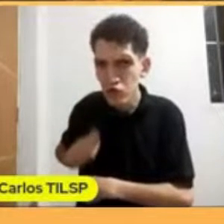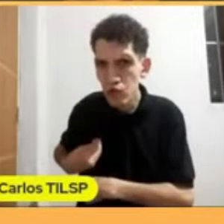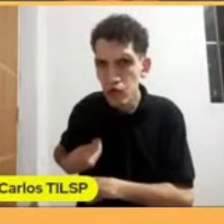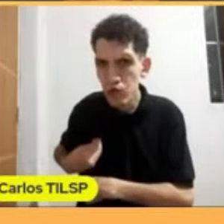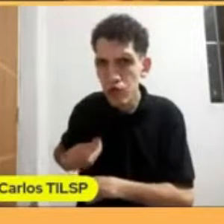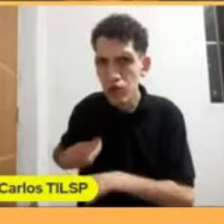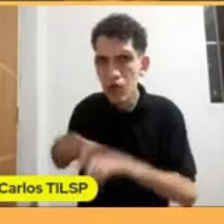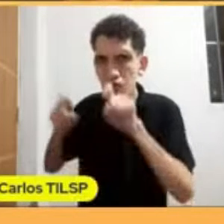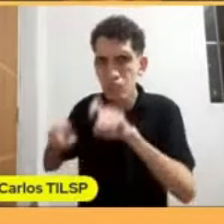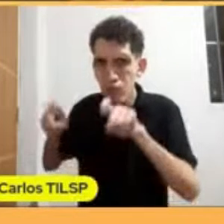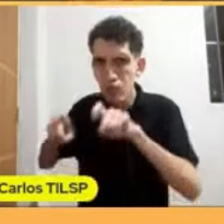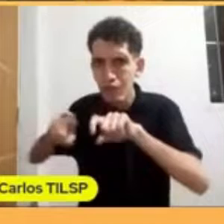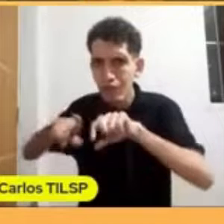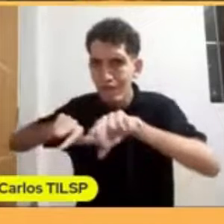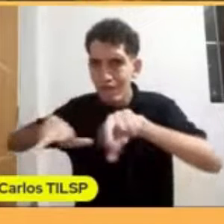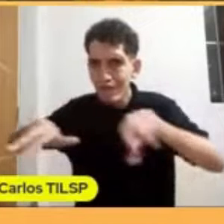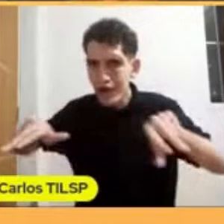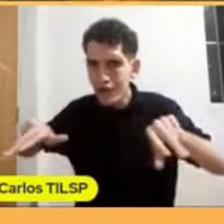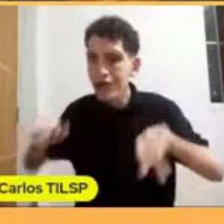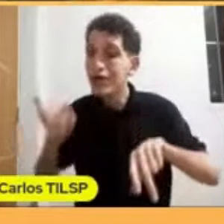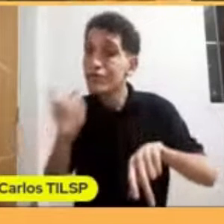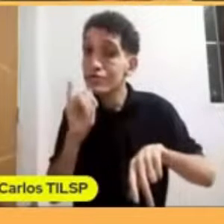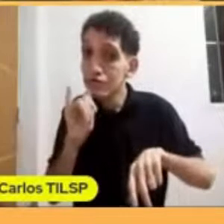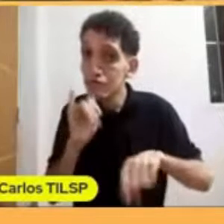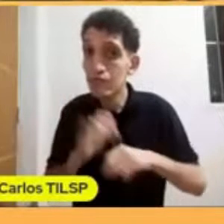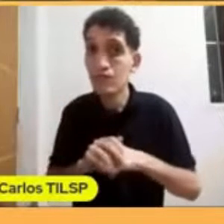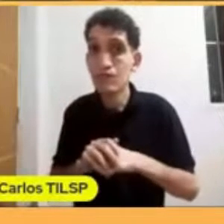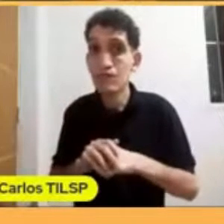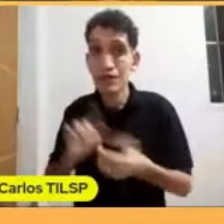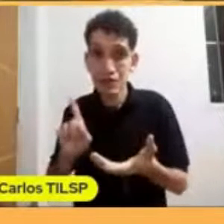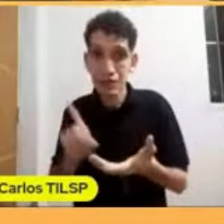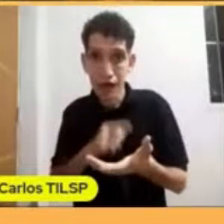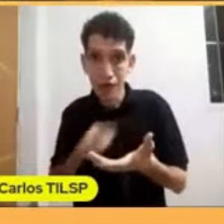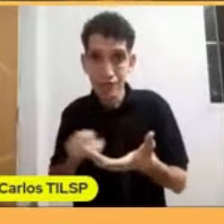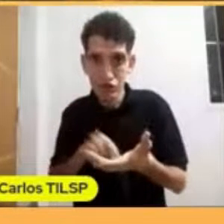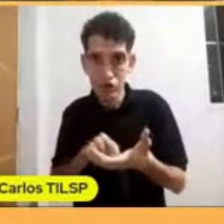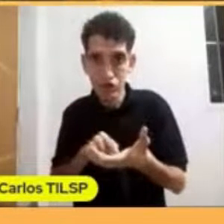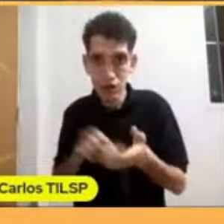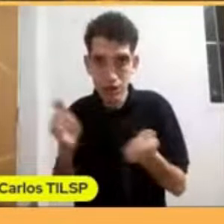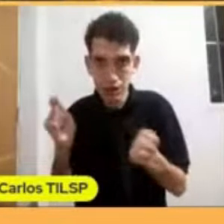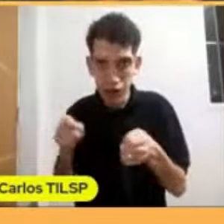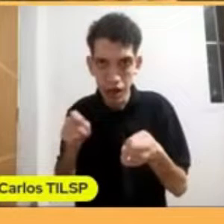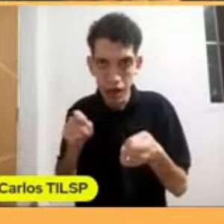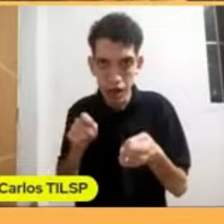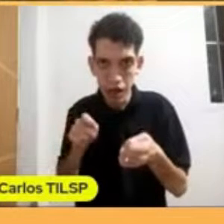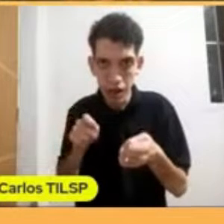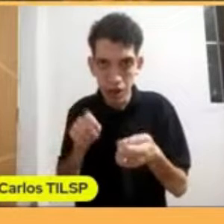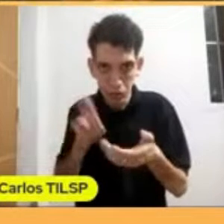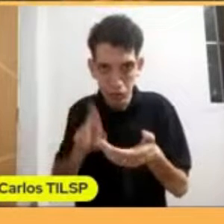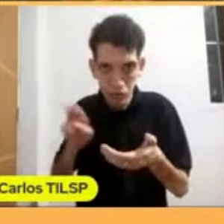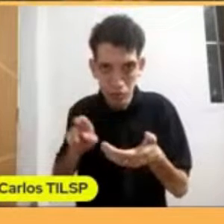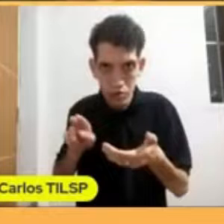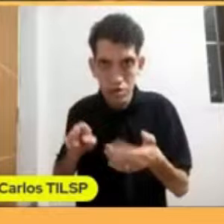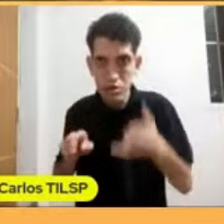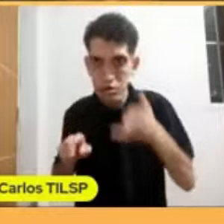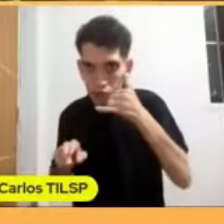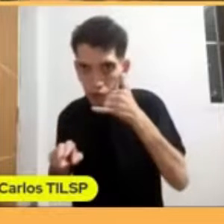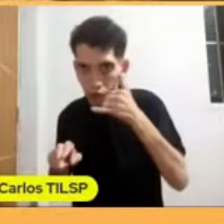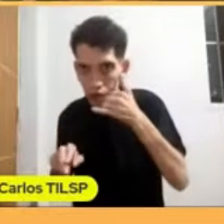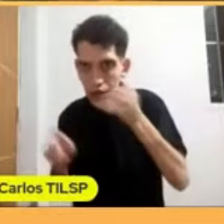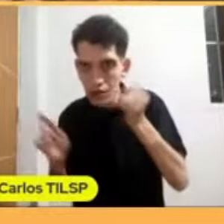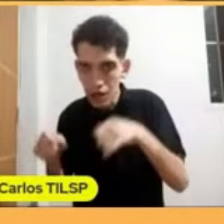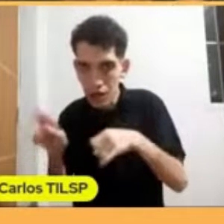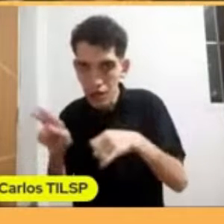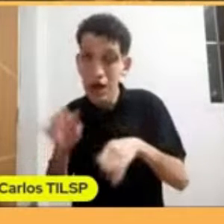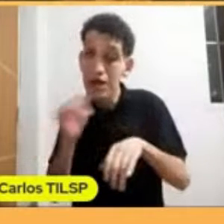diversos equipamentos. Por exemplo, no tablet vai funcionar, no celular, né? Às vezes a gente faz, por exemplo, um